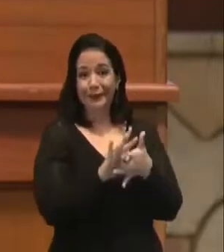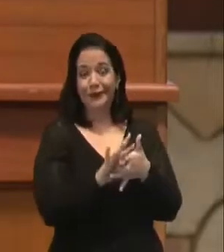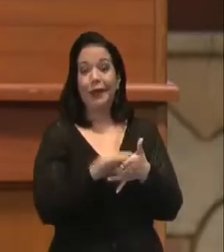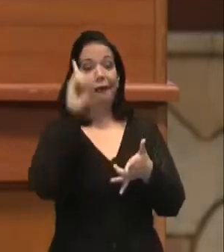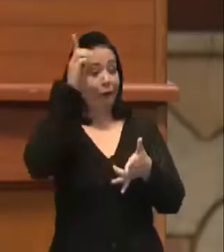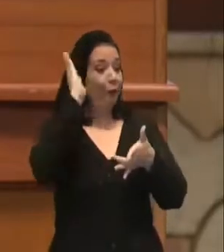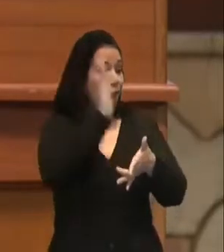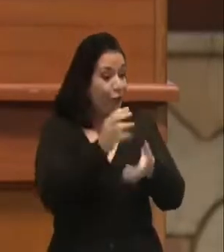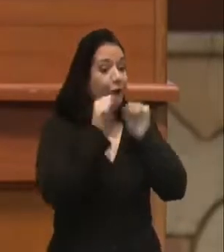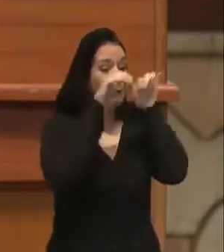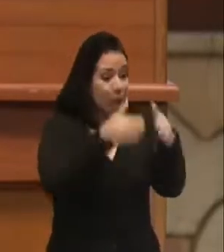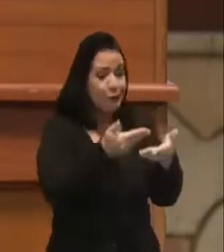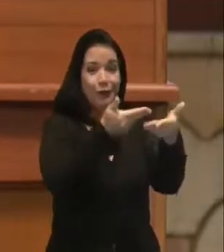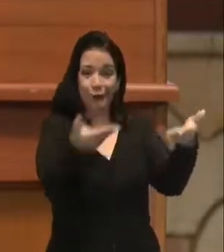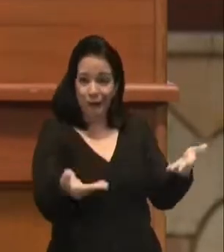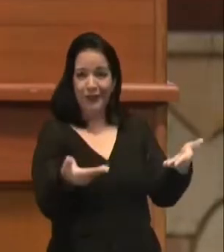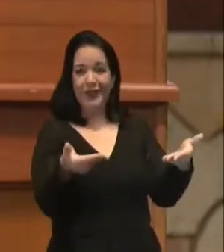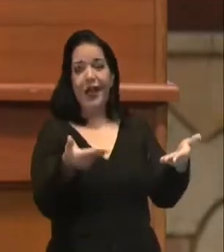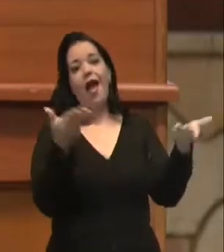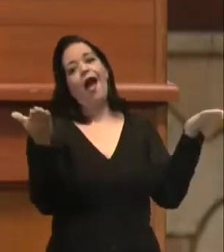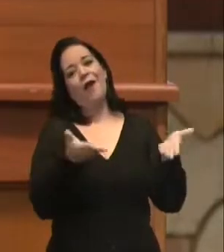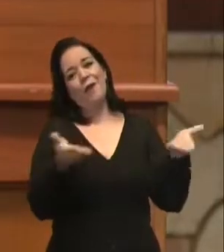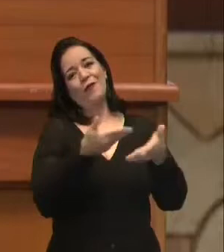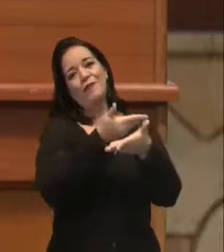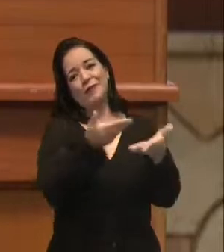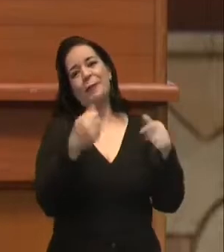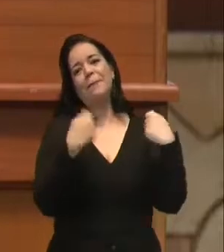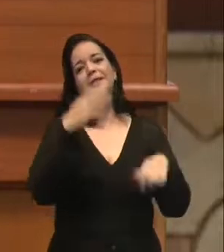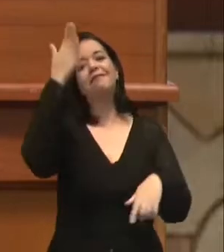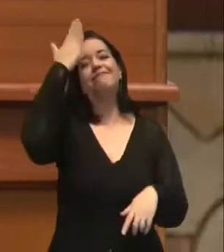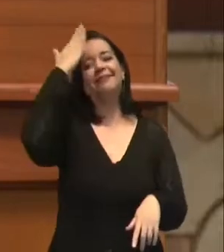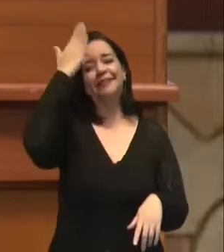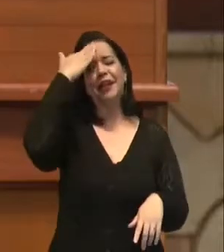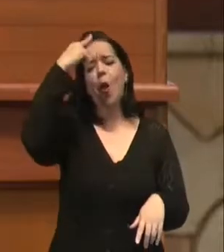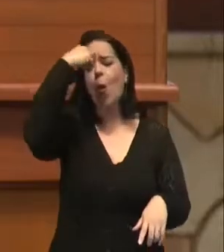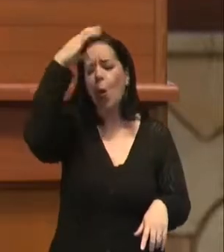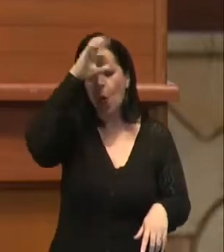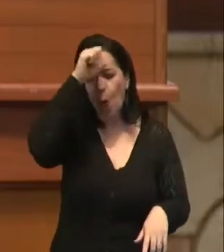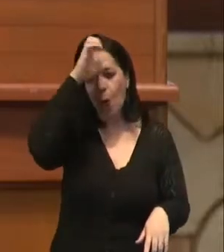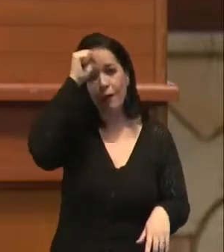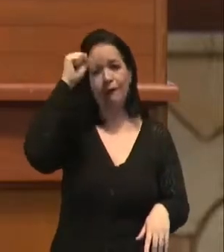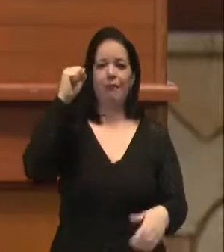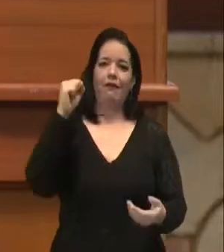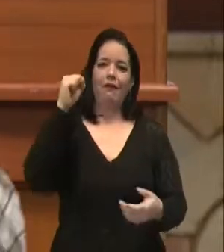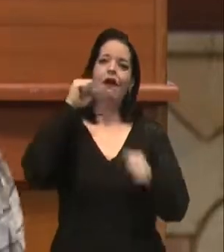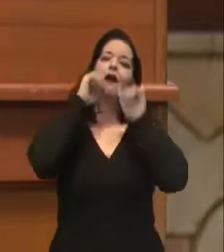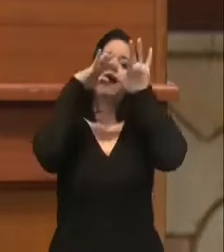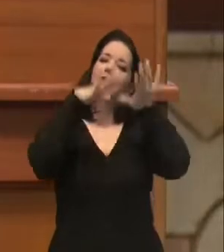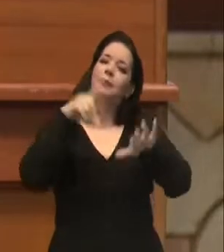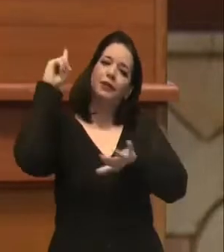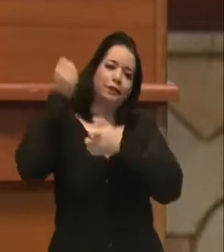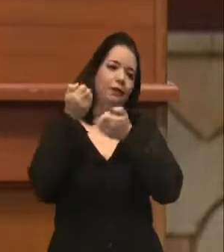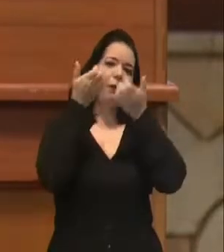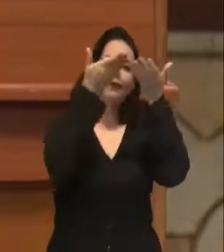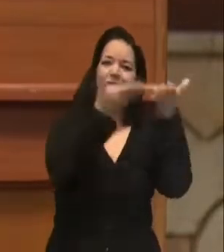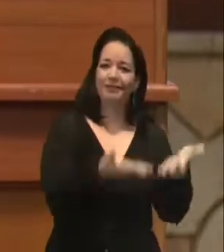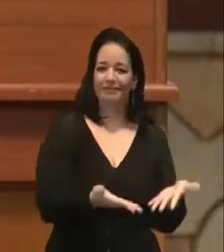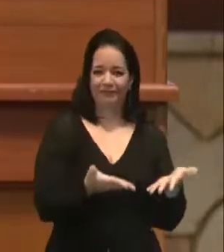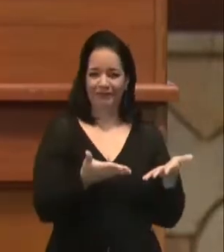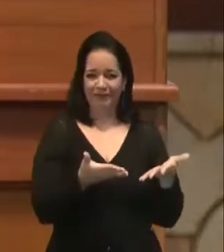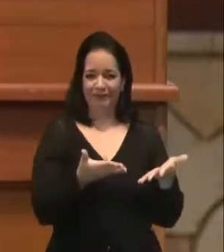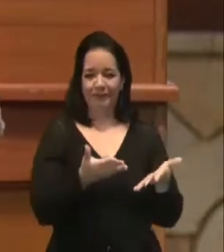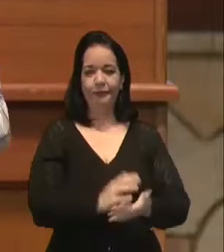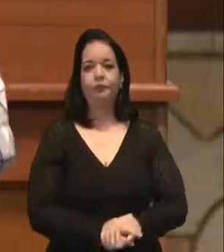coisas. Entendam os irmãos, nós estamos aqui, quando Paulo escreve essas cartas, nós já estamos quase a uma geração